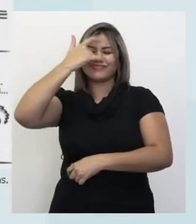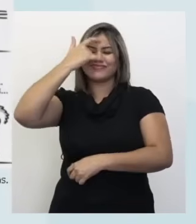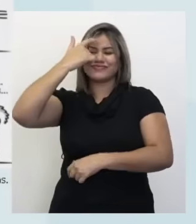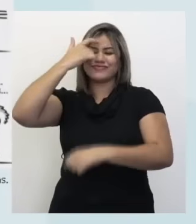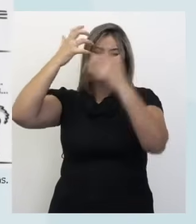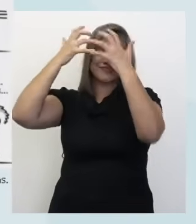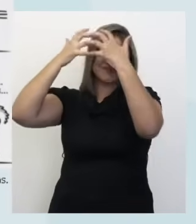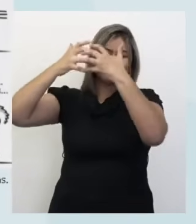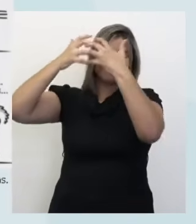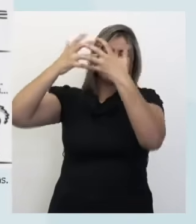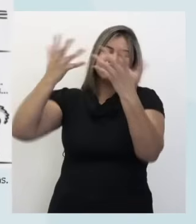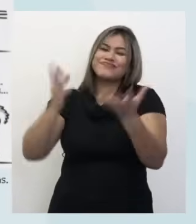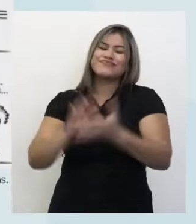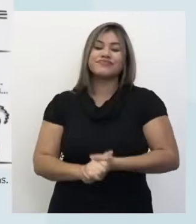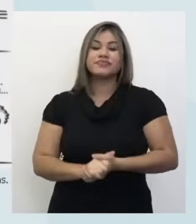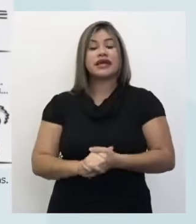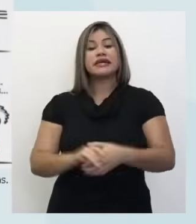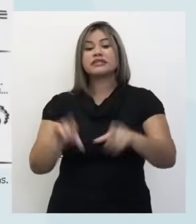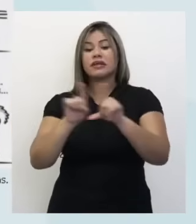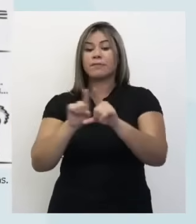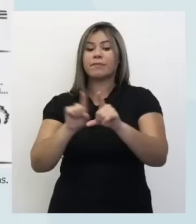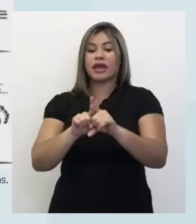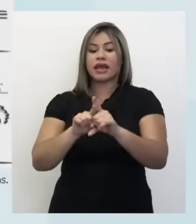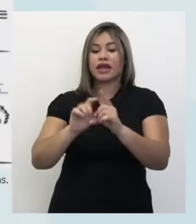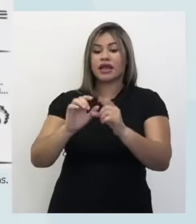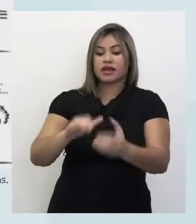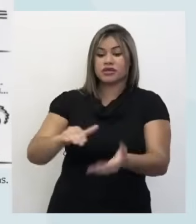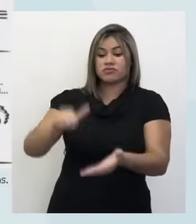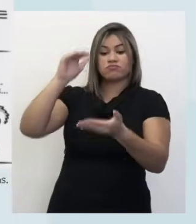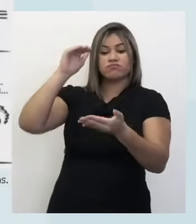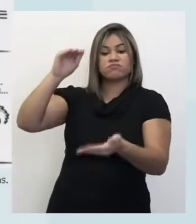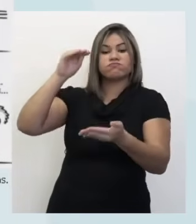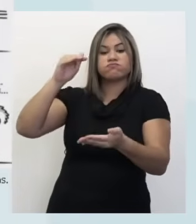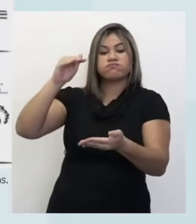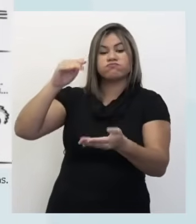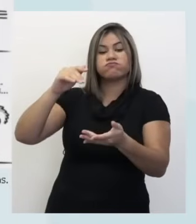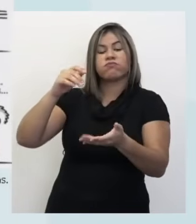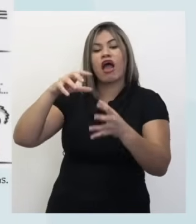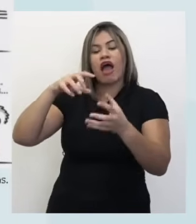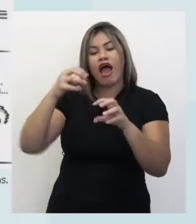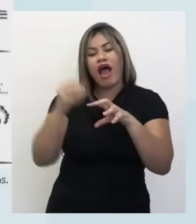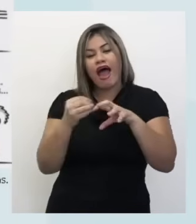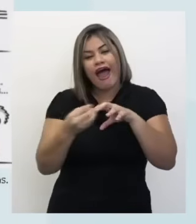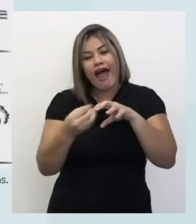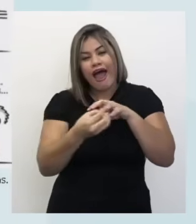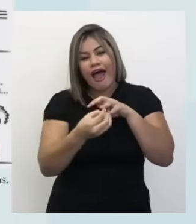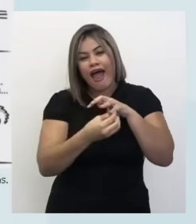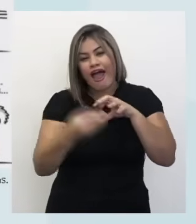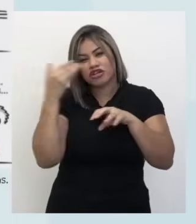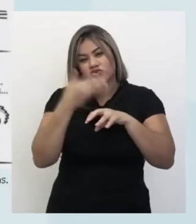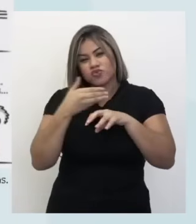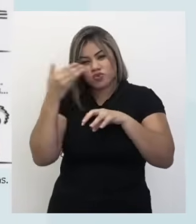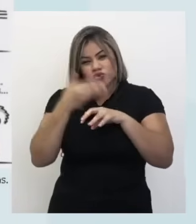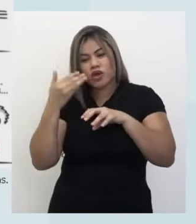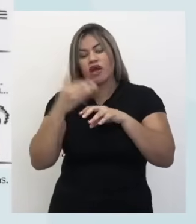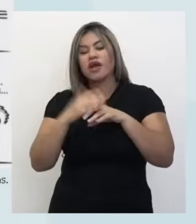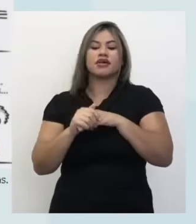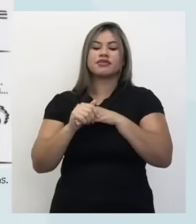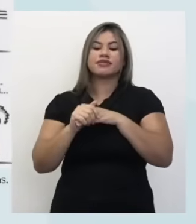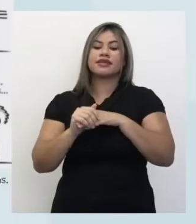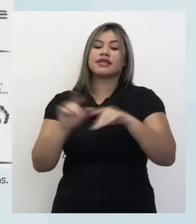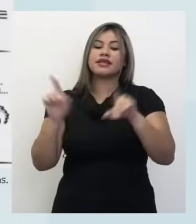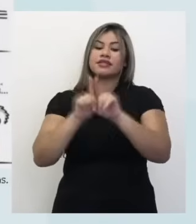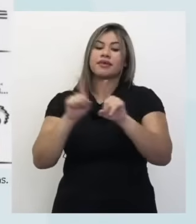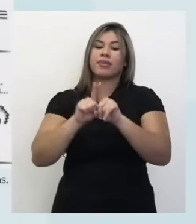açaí, né? E a própria cara dele, né? E a fala do vendedor, que é o que eu coloquei em cima. A fala do vendedor, que